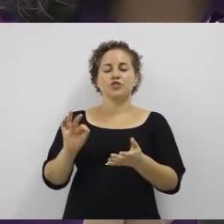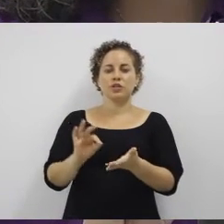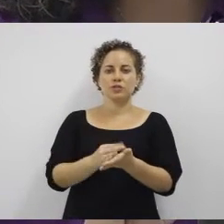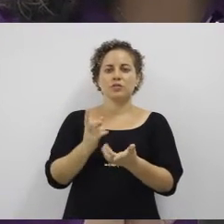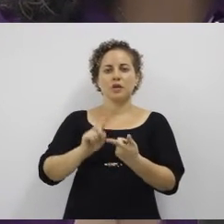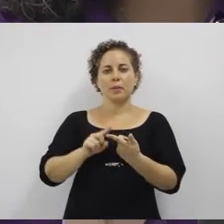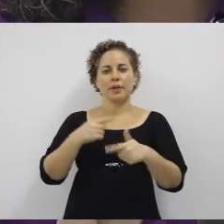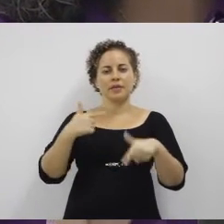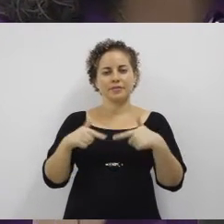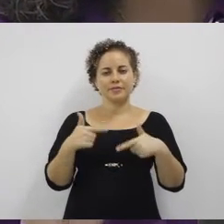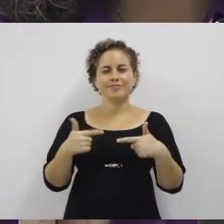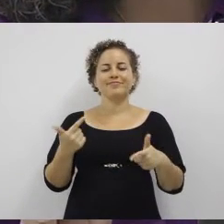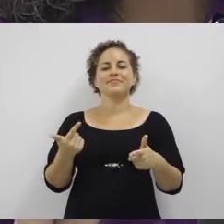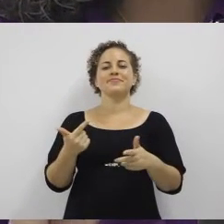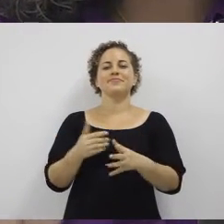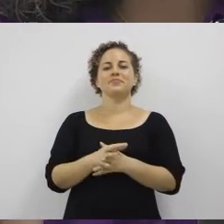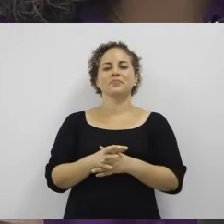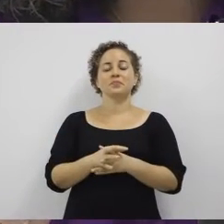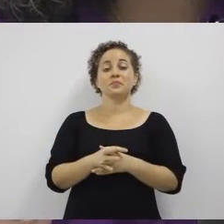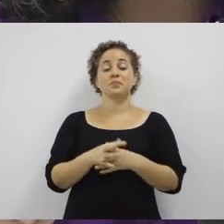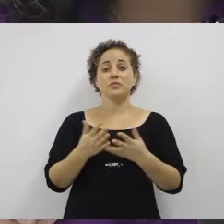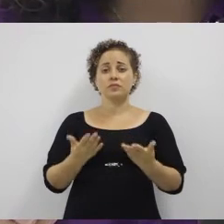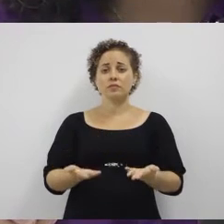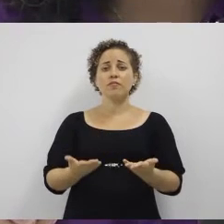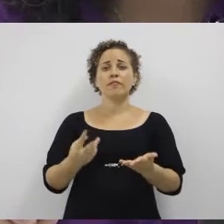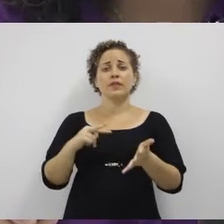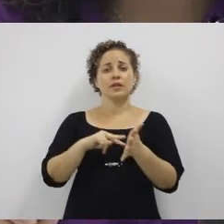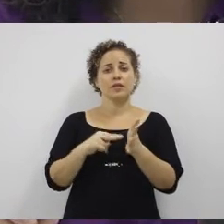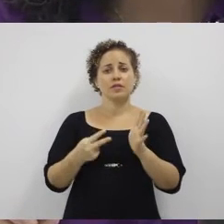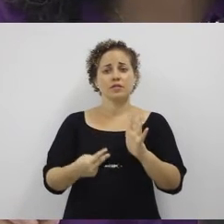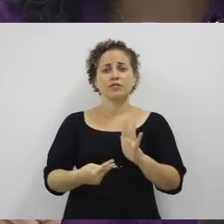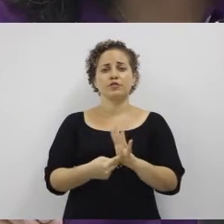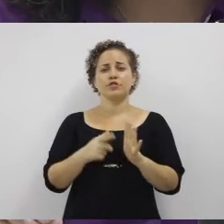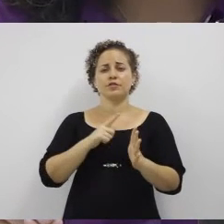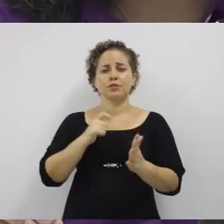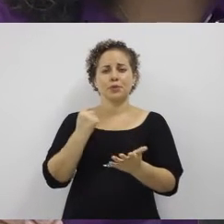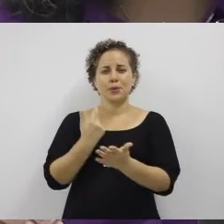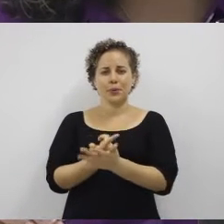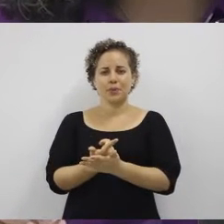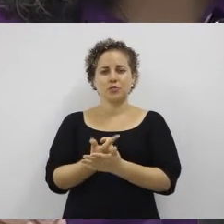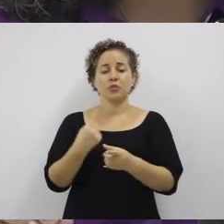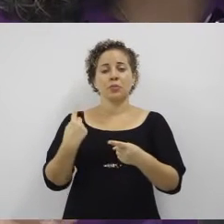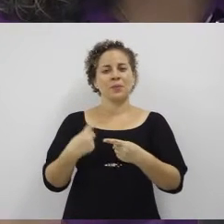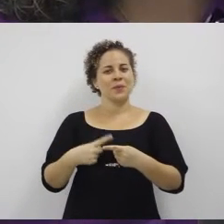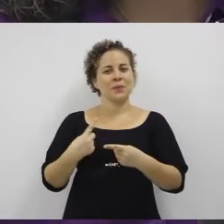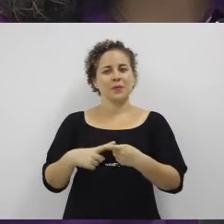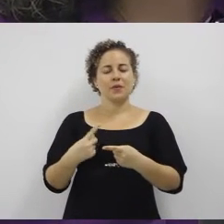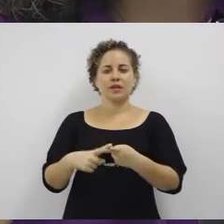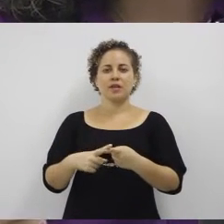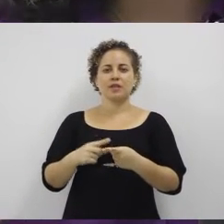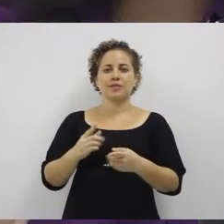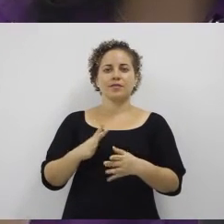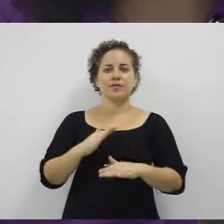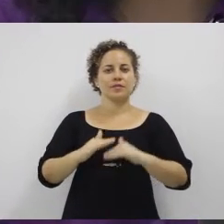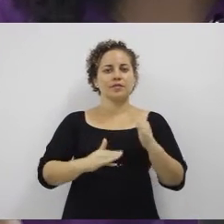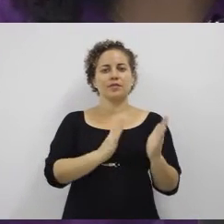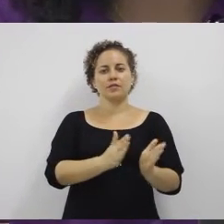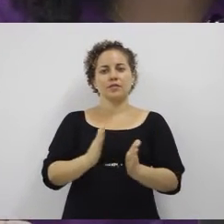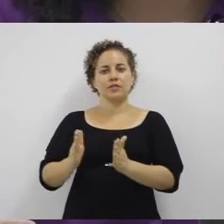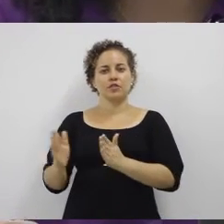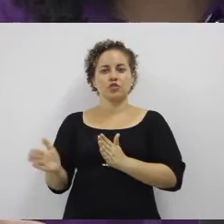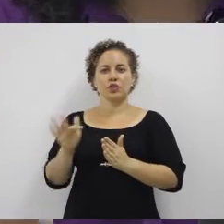questão econômica faz todo sentido em relação à atividade de compras, porque a área de compras não pode